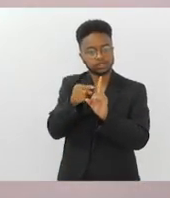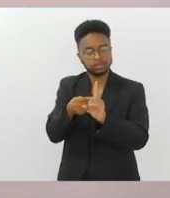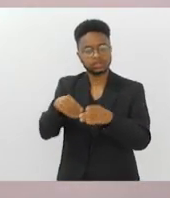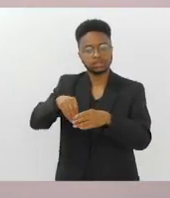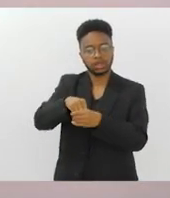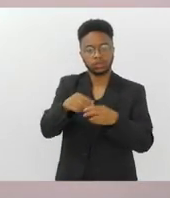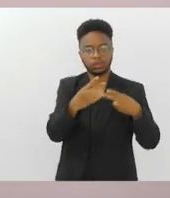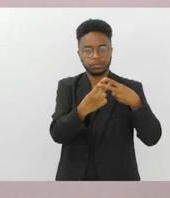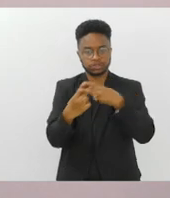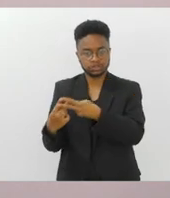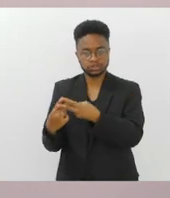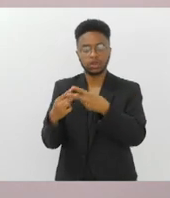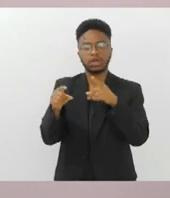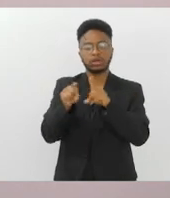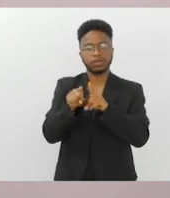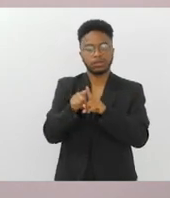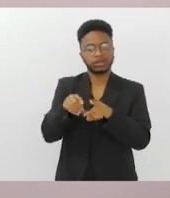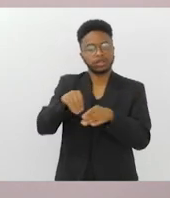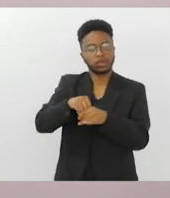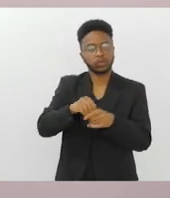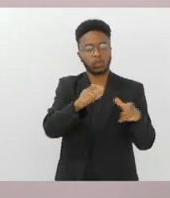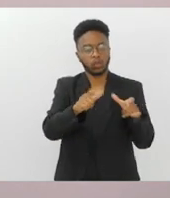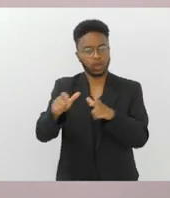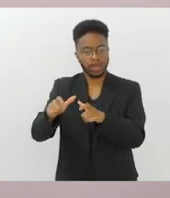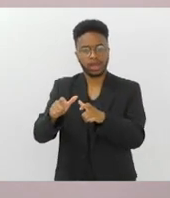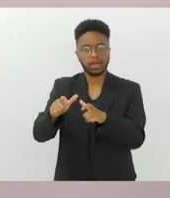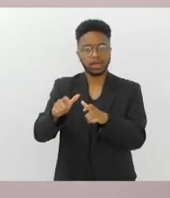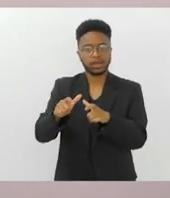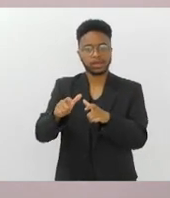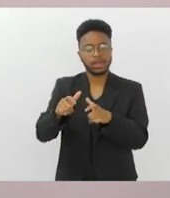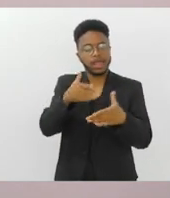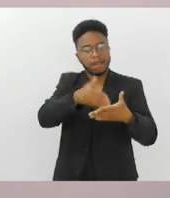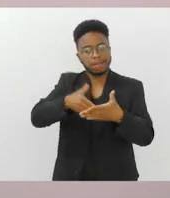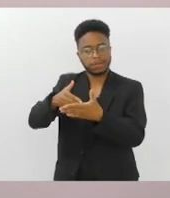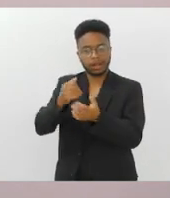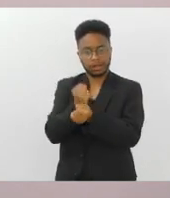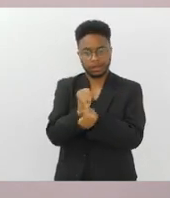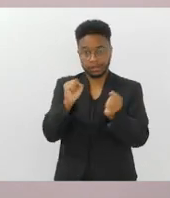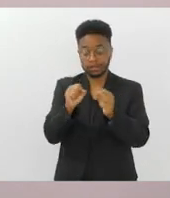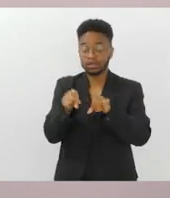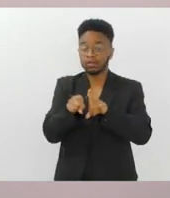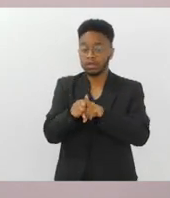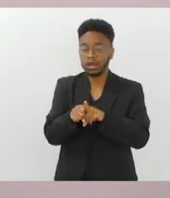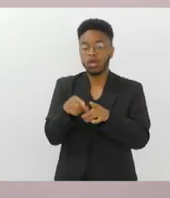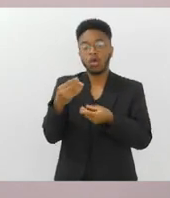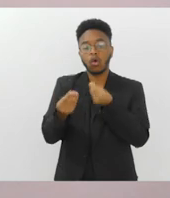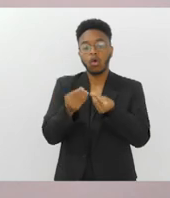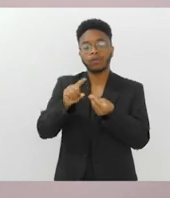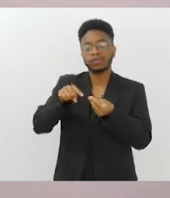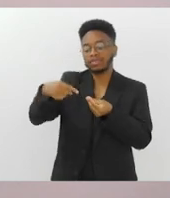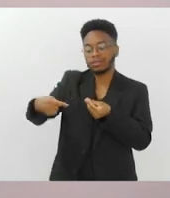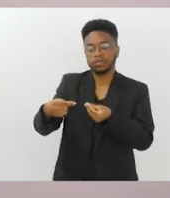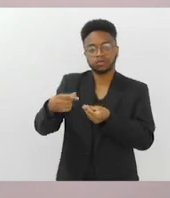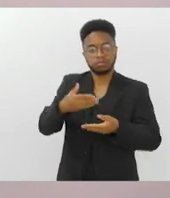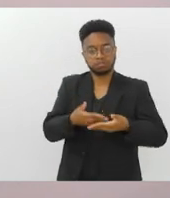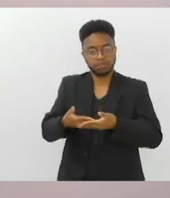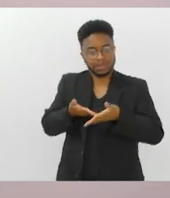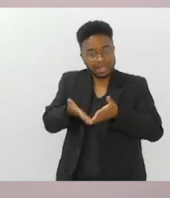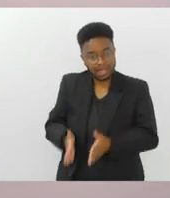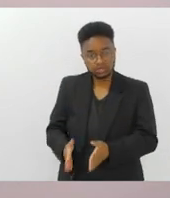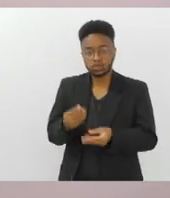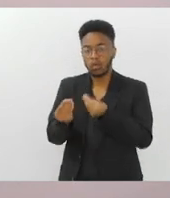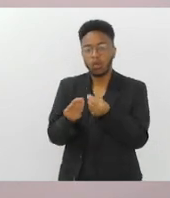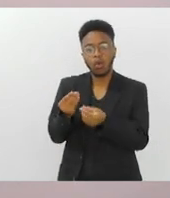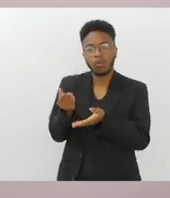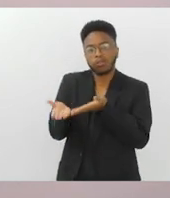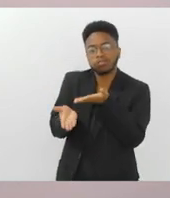prisional, dentro dos sistemas de privação de liberdade, e como está a assistência depois que essa criança nasce